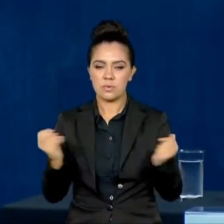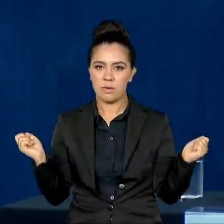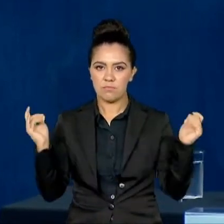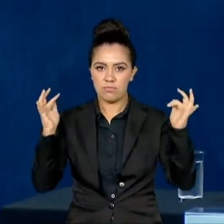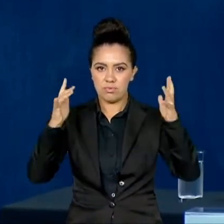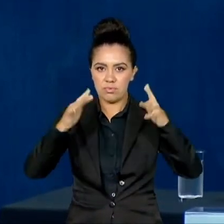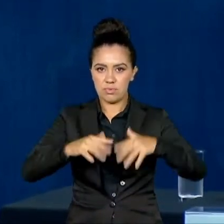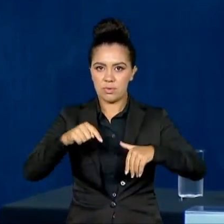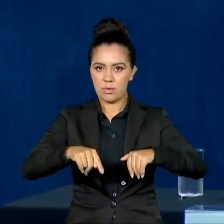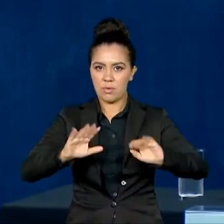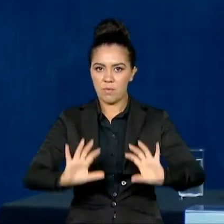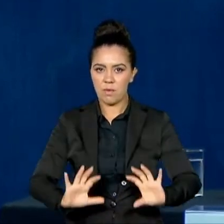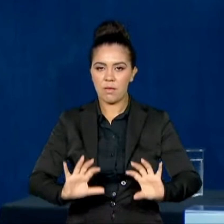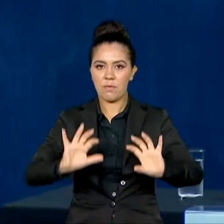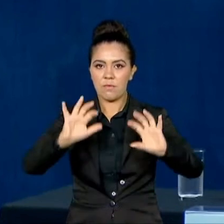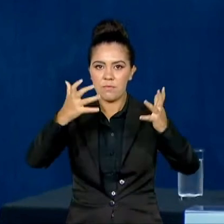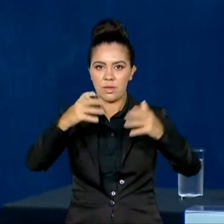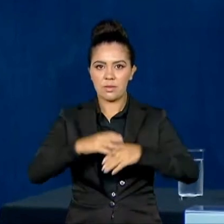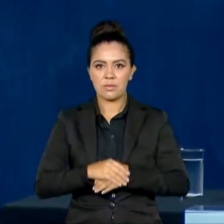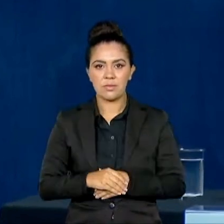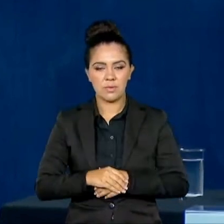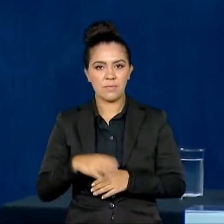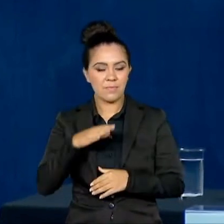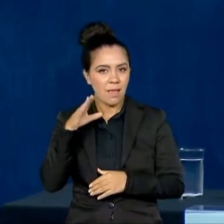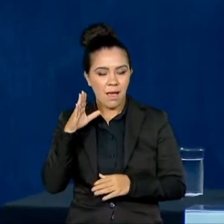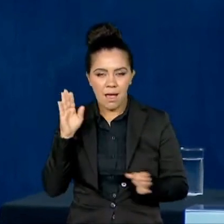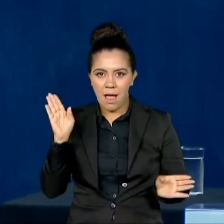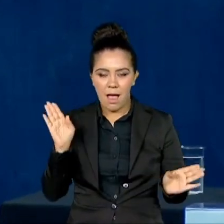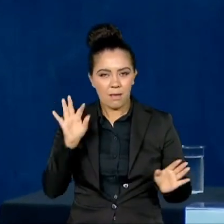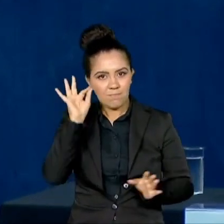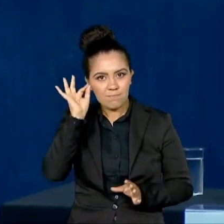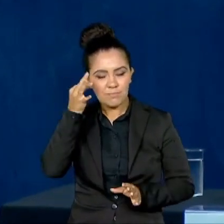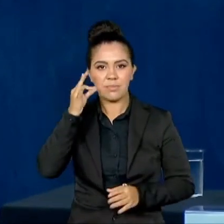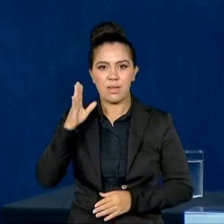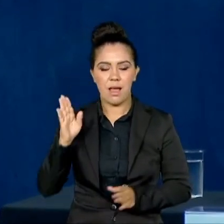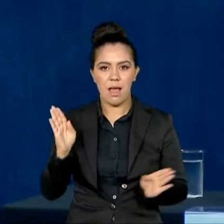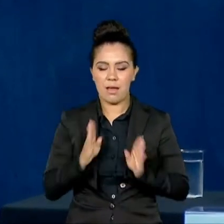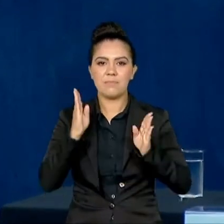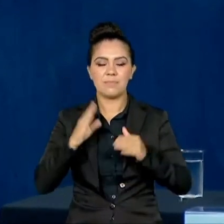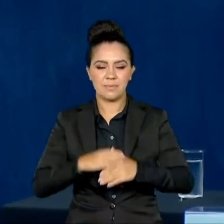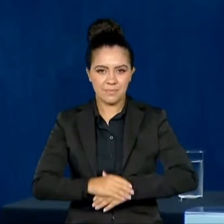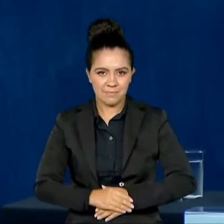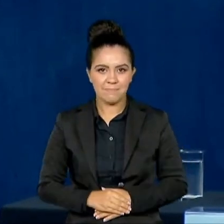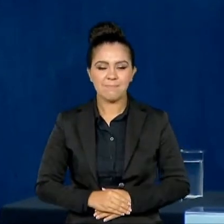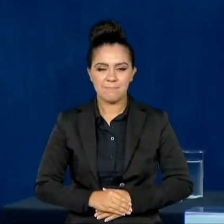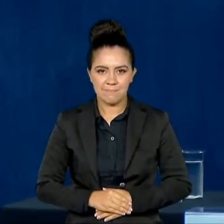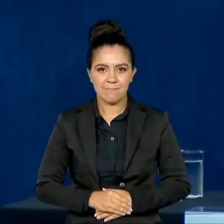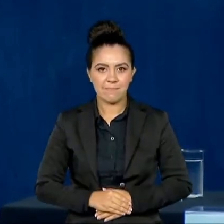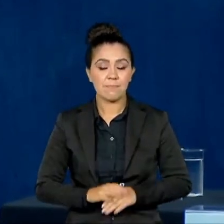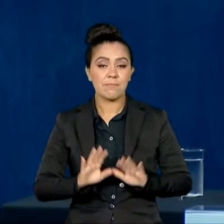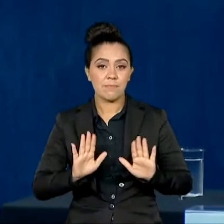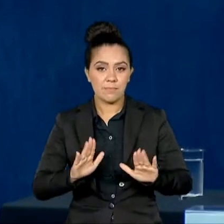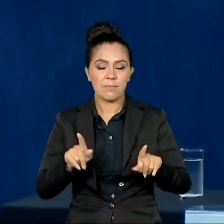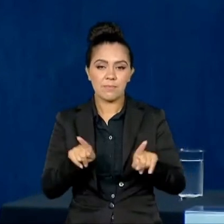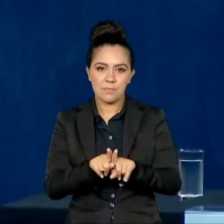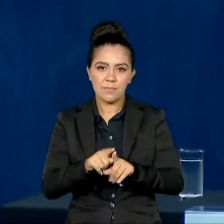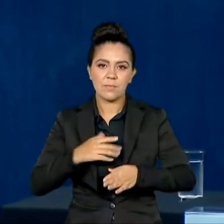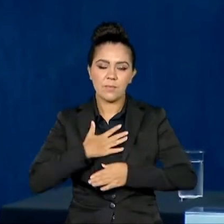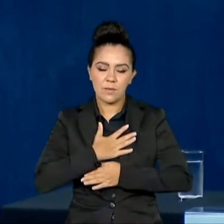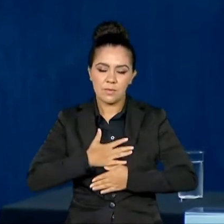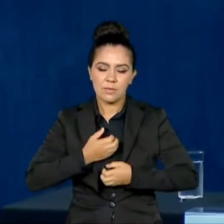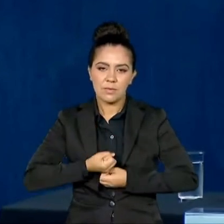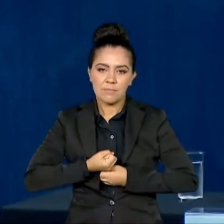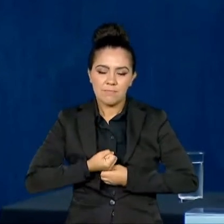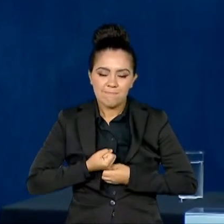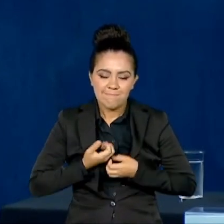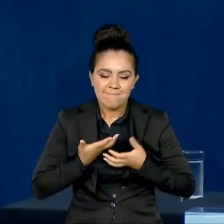cerimônia, que acontece em tão breve lapso de tempo desde que marcada. Não posso deixar de expressar a minha